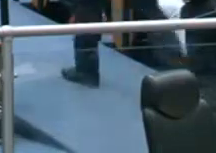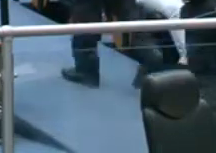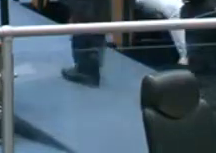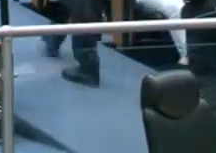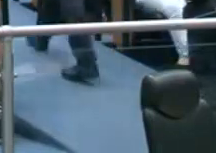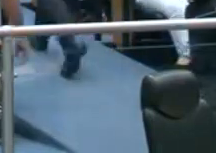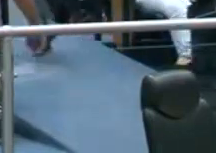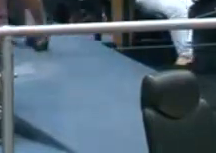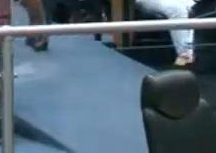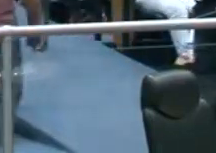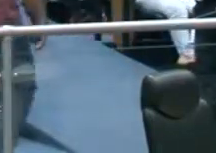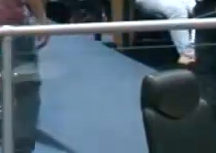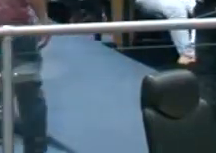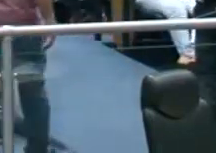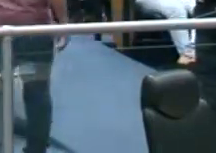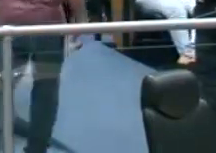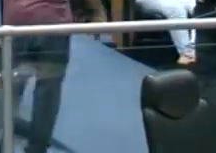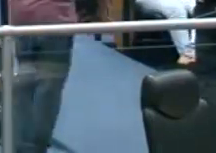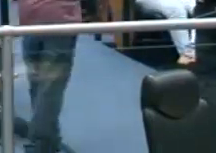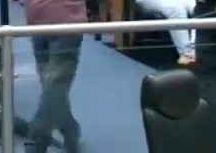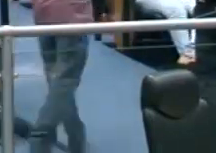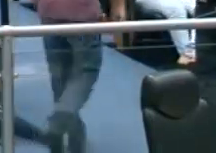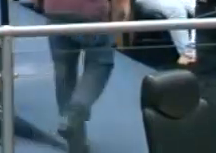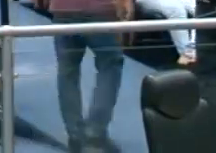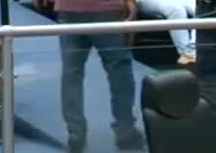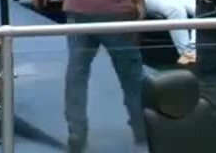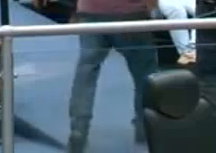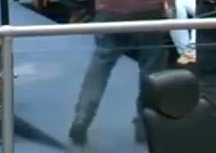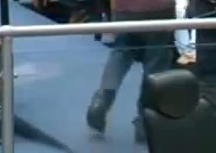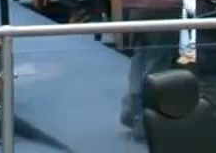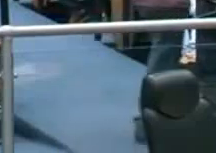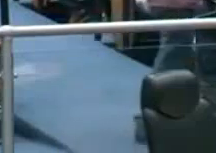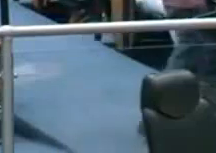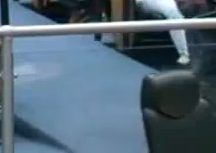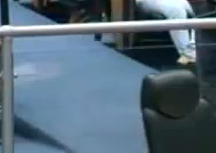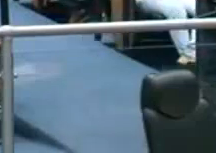Não, quero que qualifique aquele cidadão só.